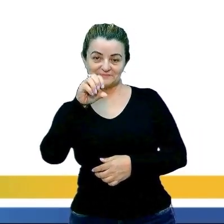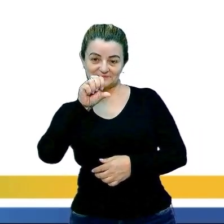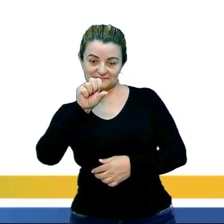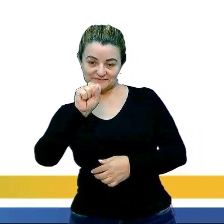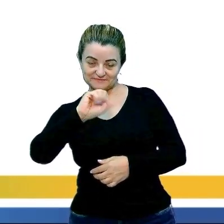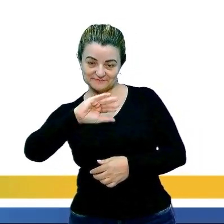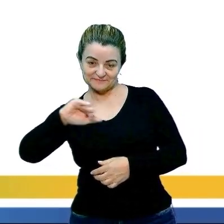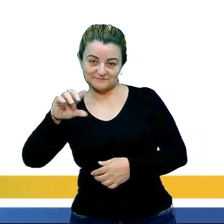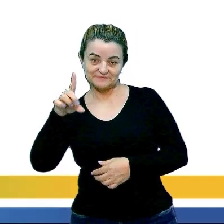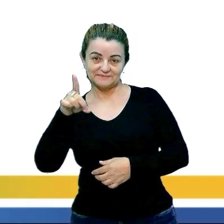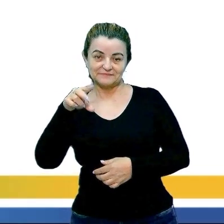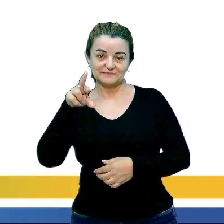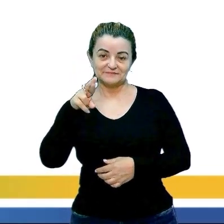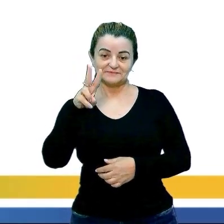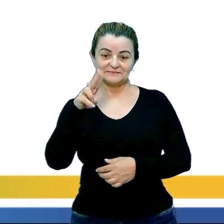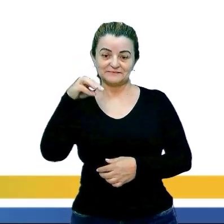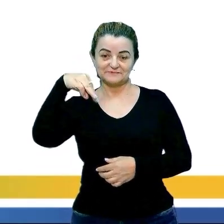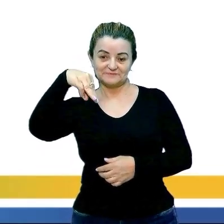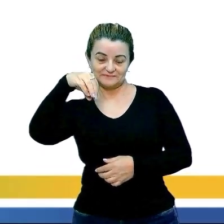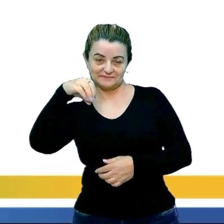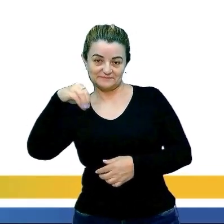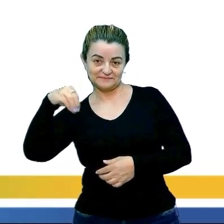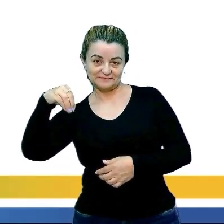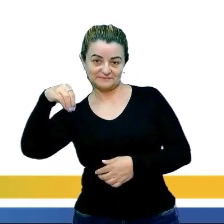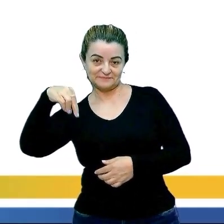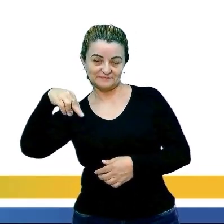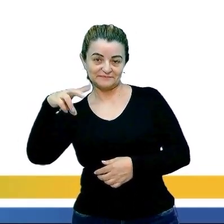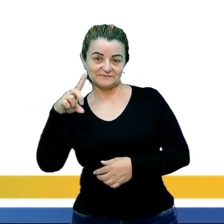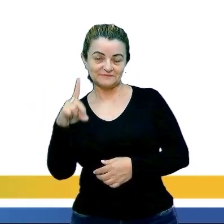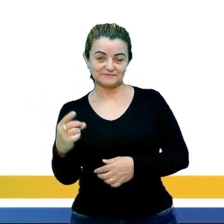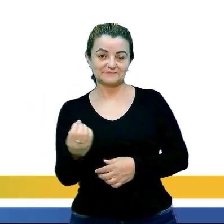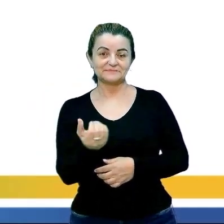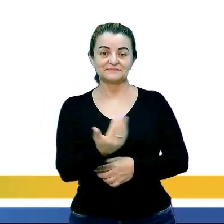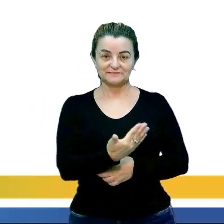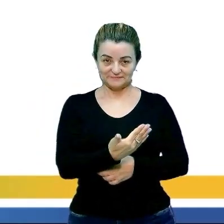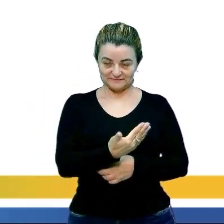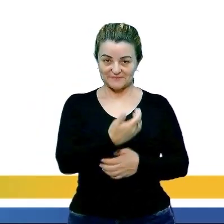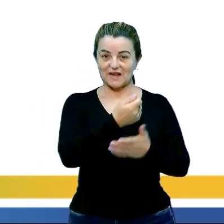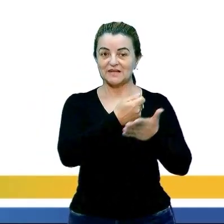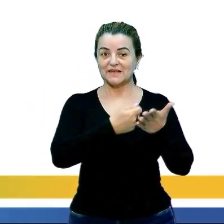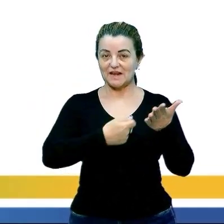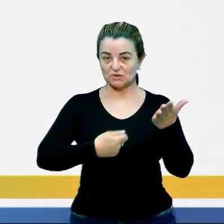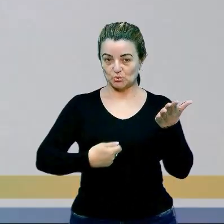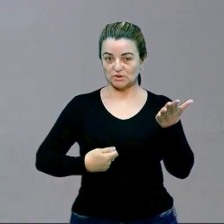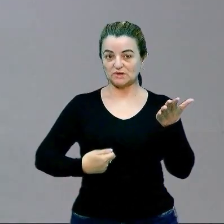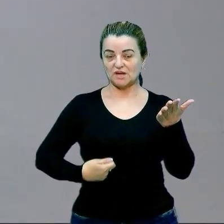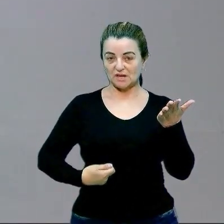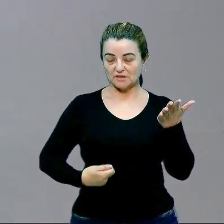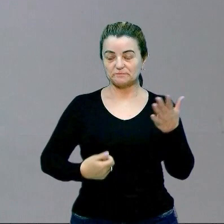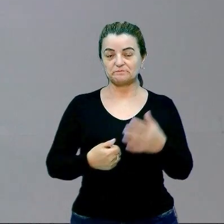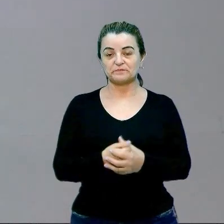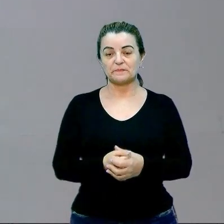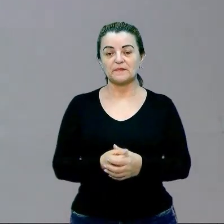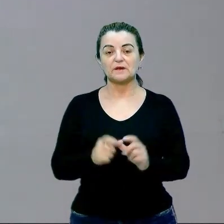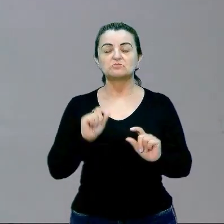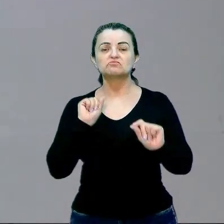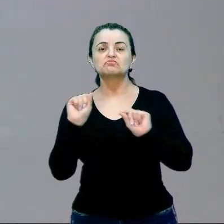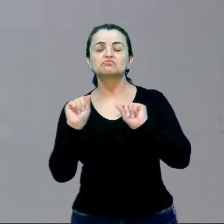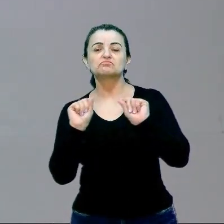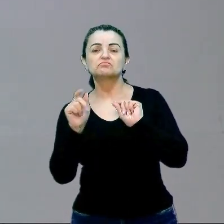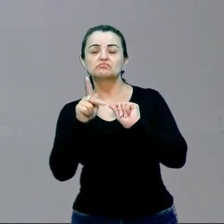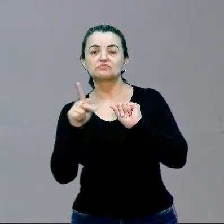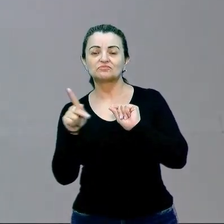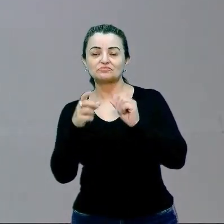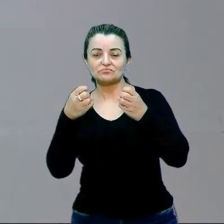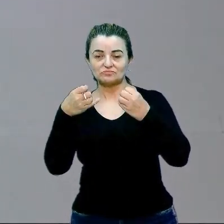sobre ele, levando em consideração a complexidade da produção literária dele. O que é que a professora quer